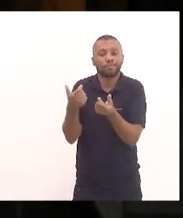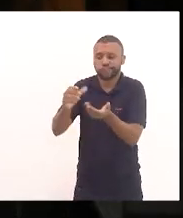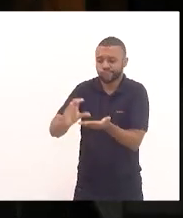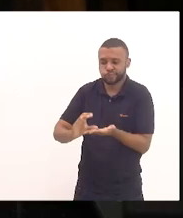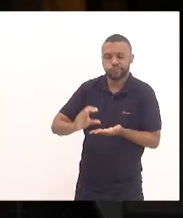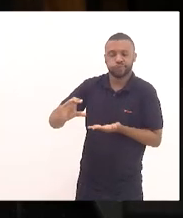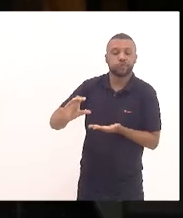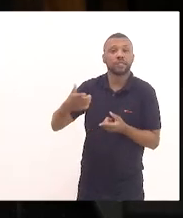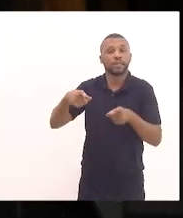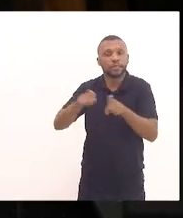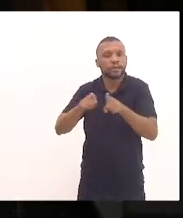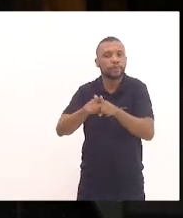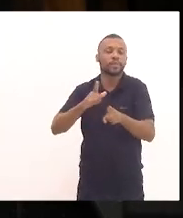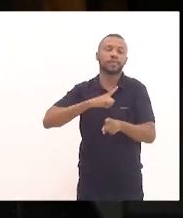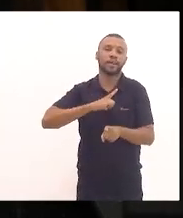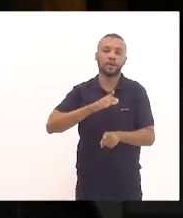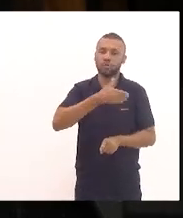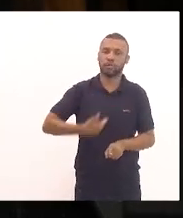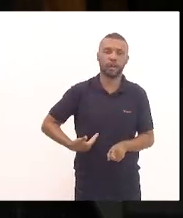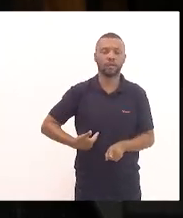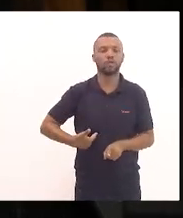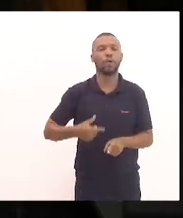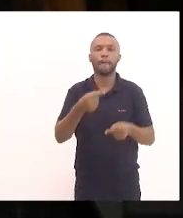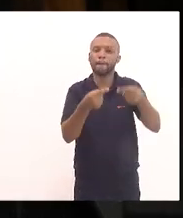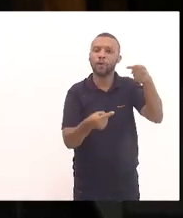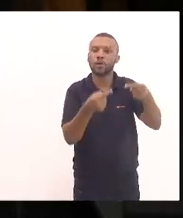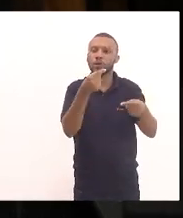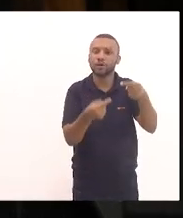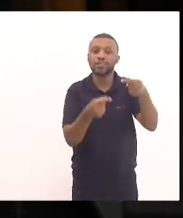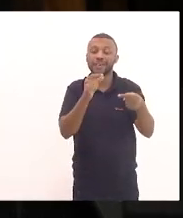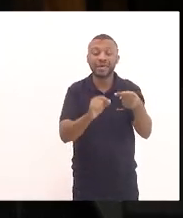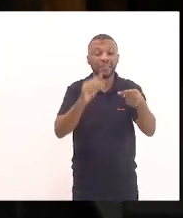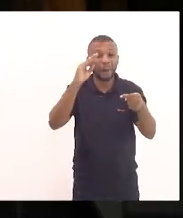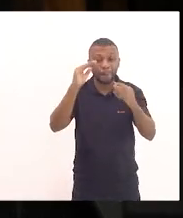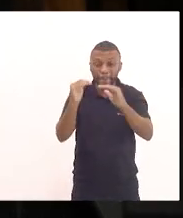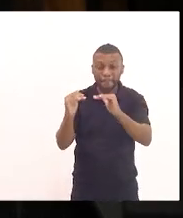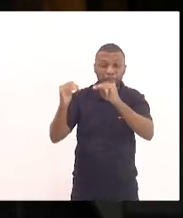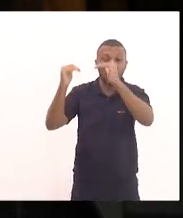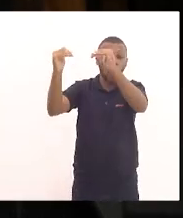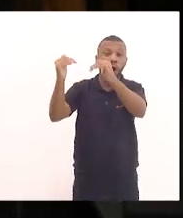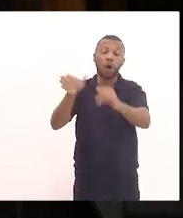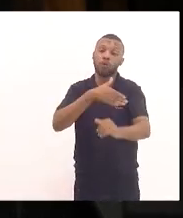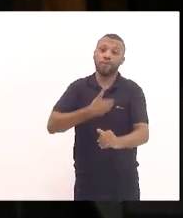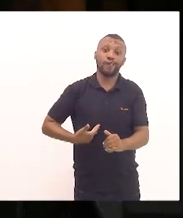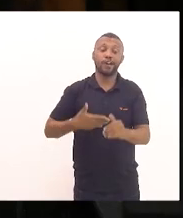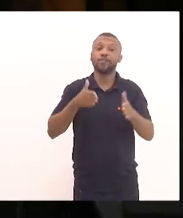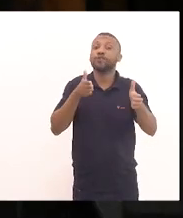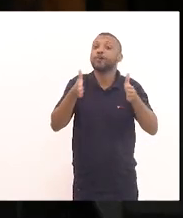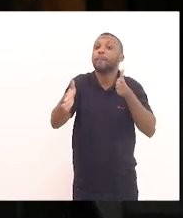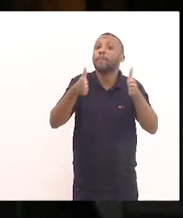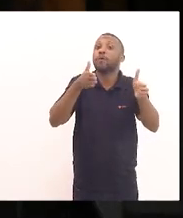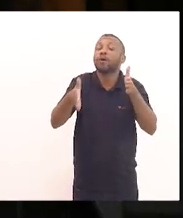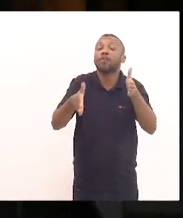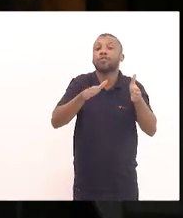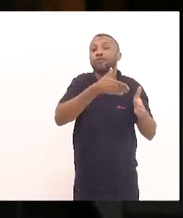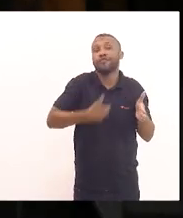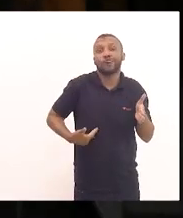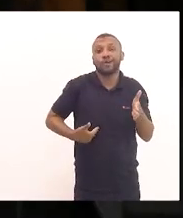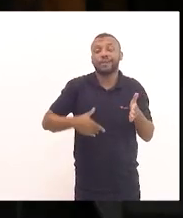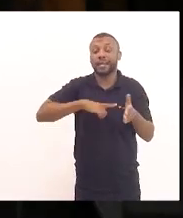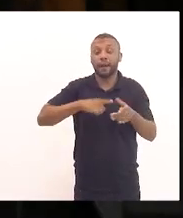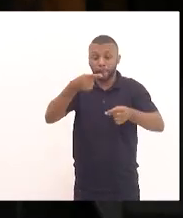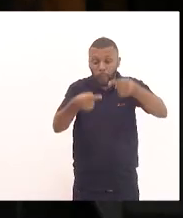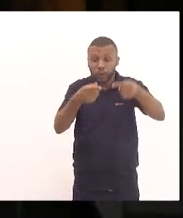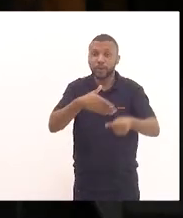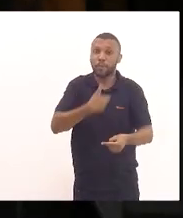como política de Estado que supera os governos, supera os calendários eleitorais e fica como política pública de longo prazo,